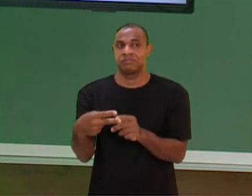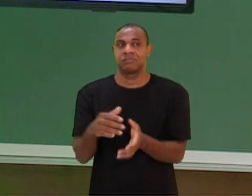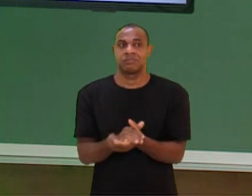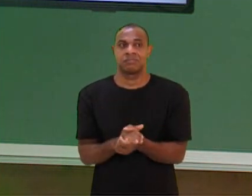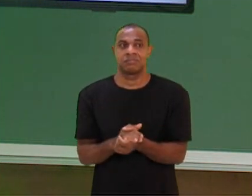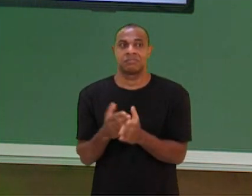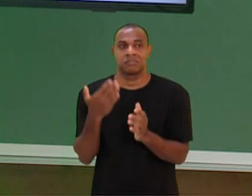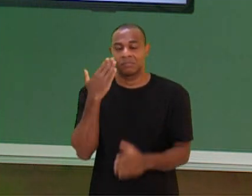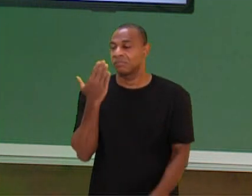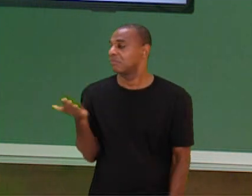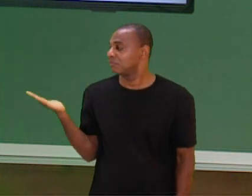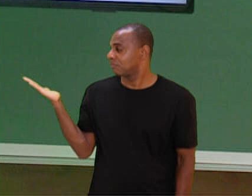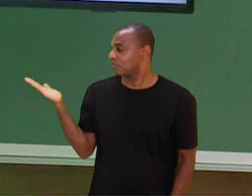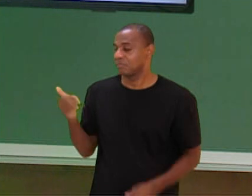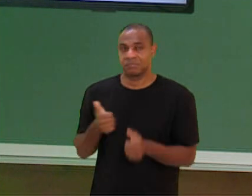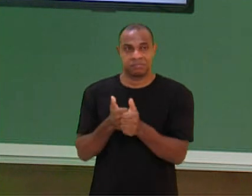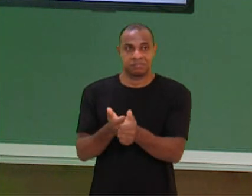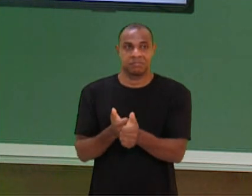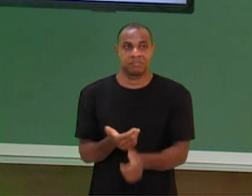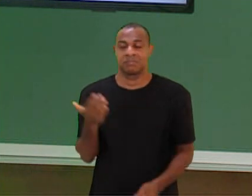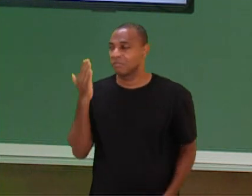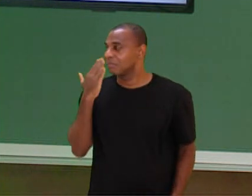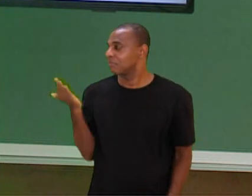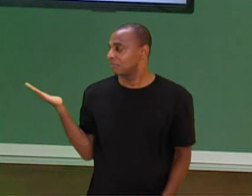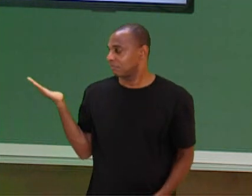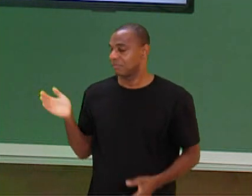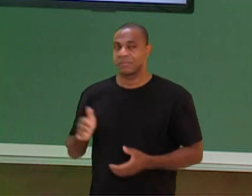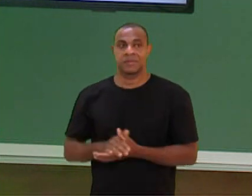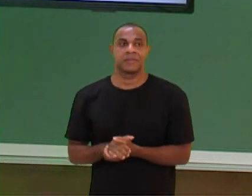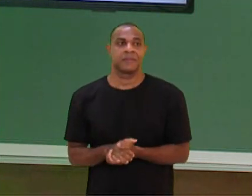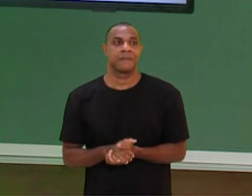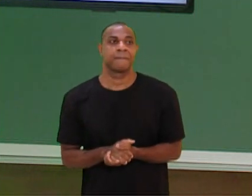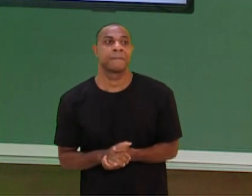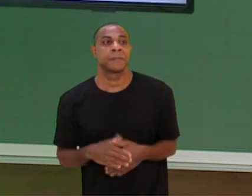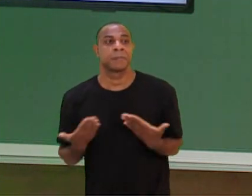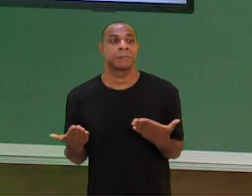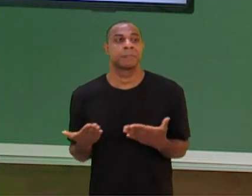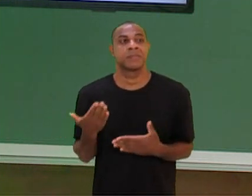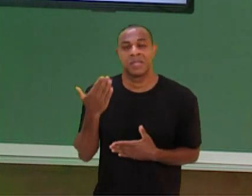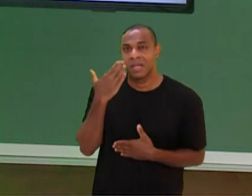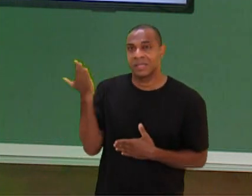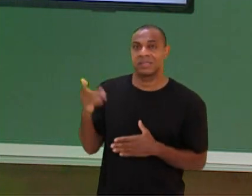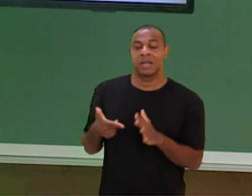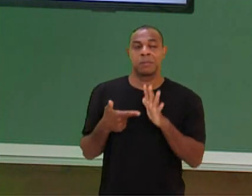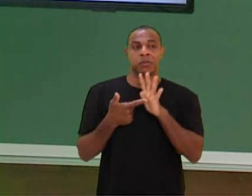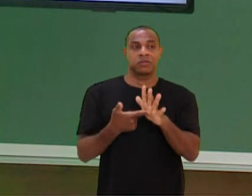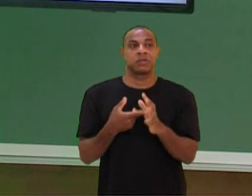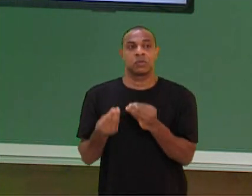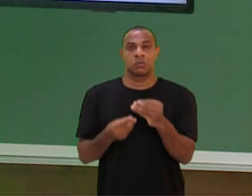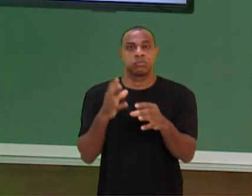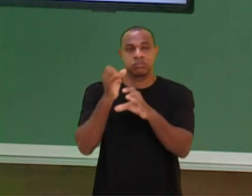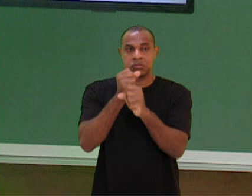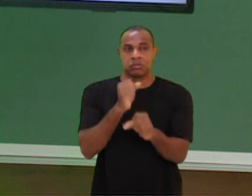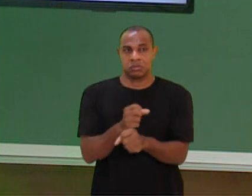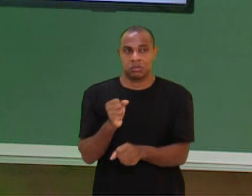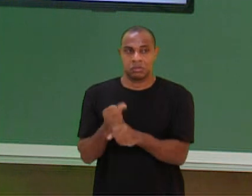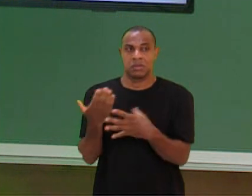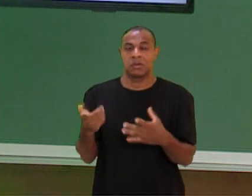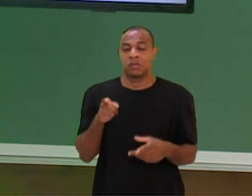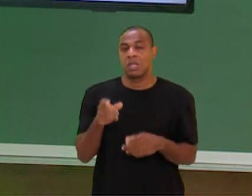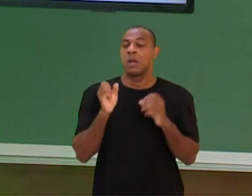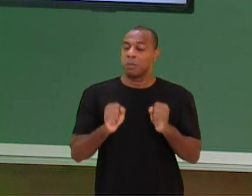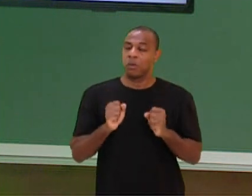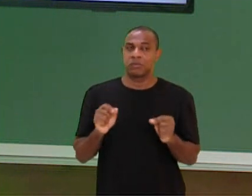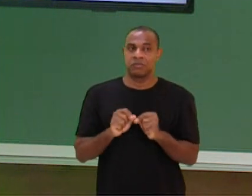sua densidade, pela sua gravidade e pela profundidade, certo? Aqui eu não estou demonstrando muitos cálculos como fazer isso, certo? Mas você